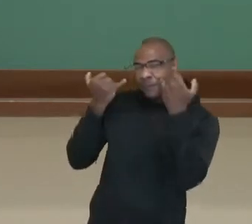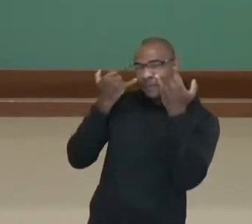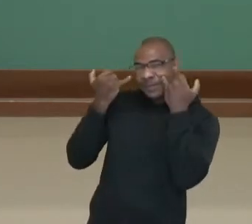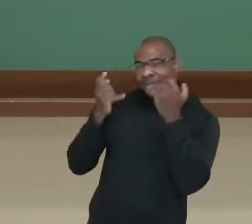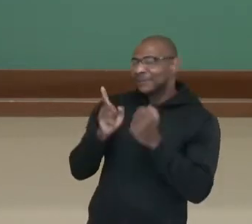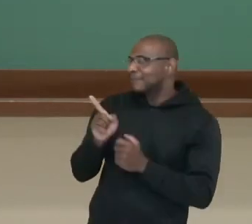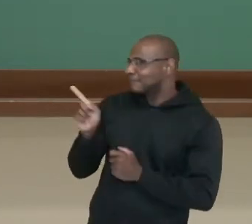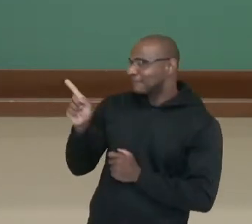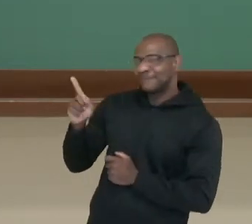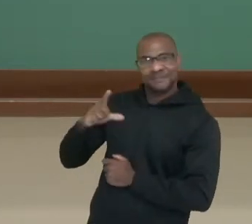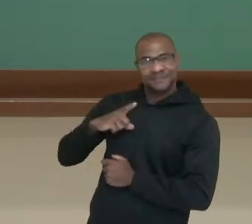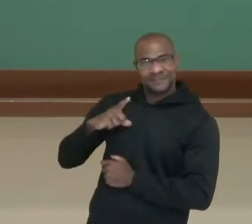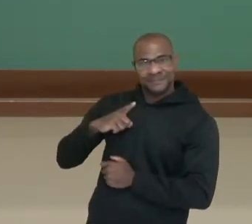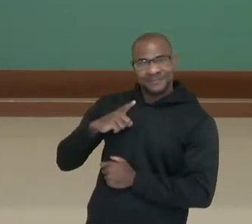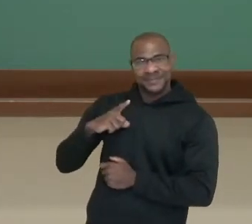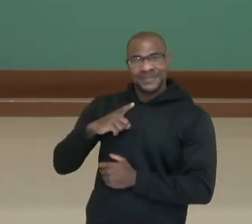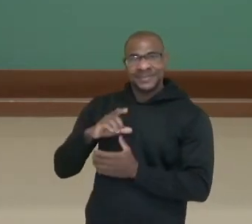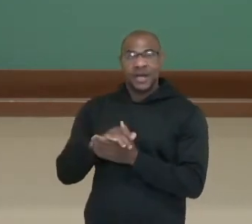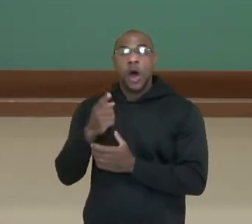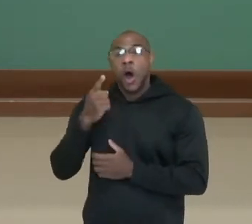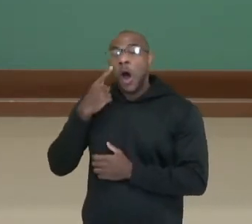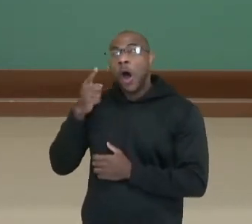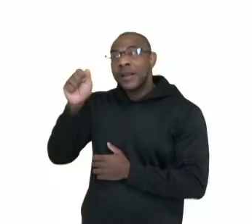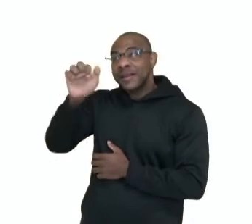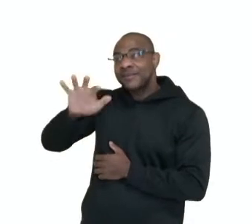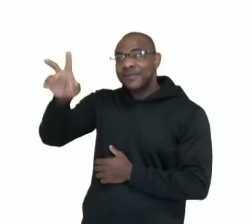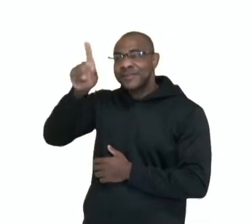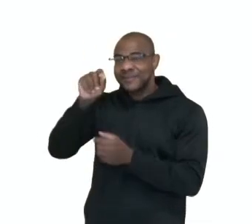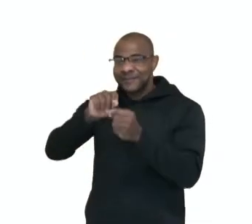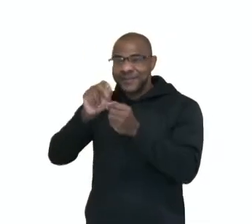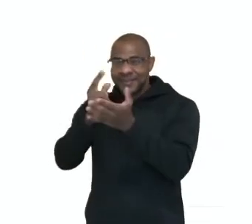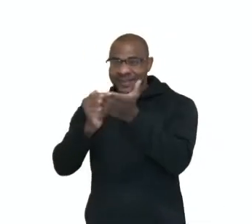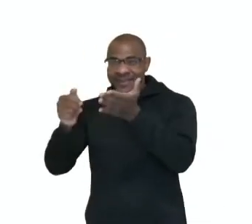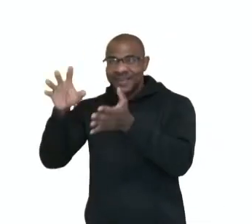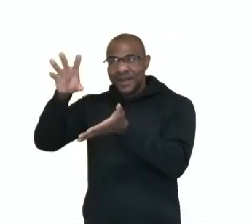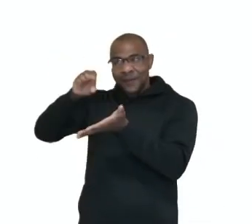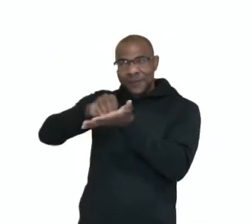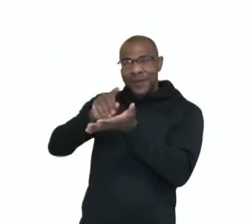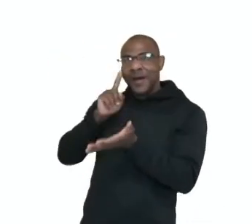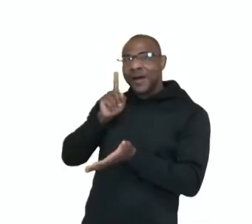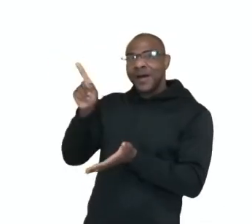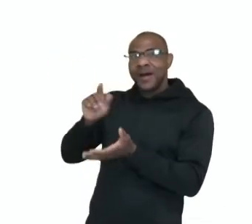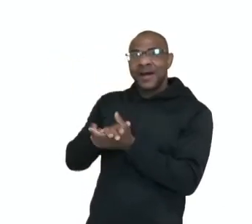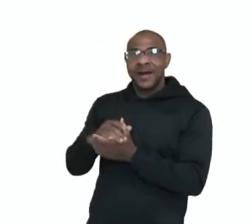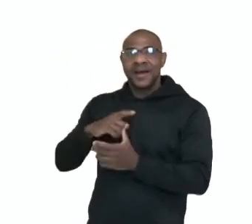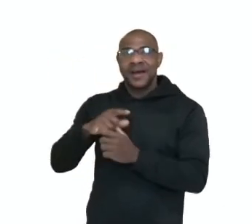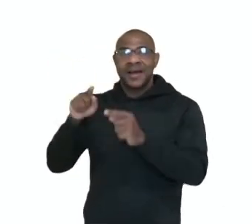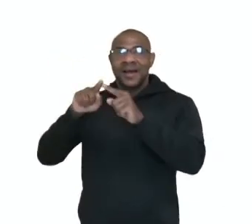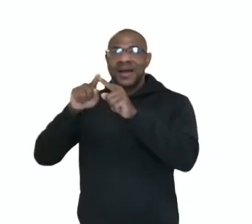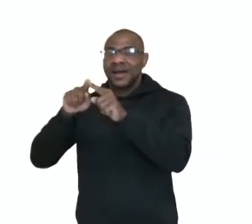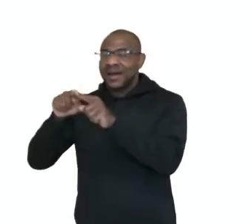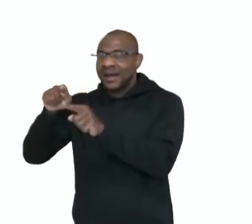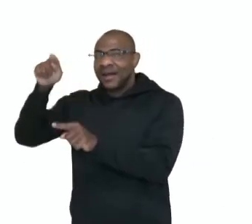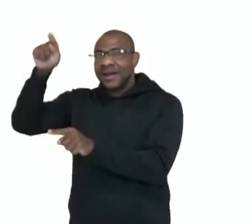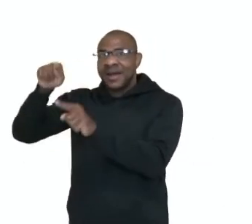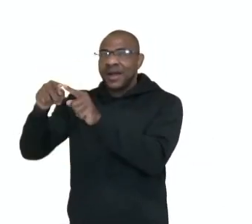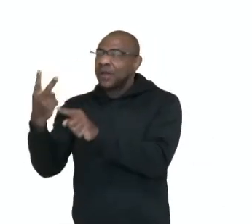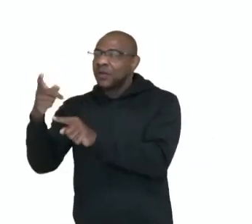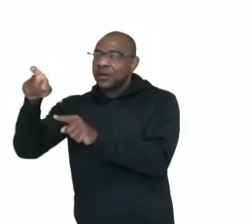figura. Olha lá na figura que você desenhou aqui. Se um lado tenho